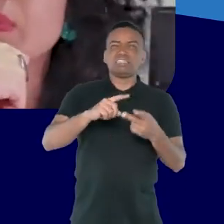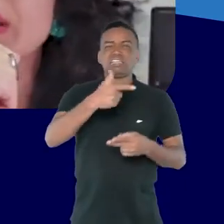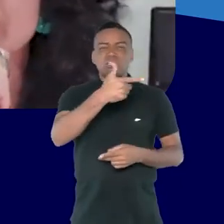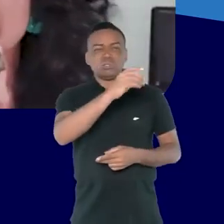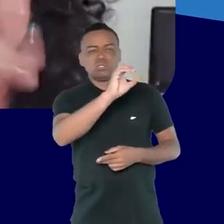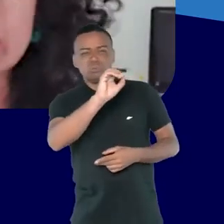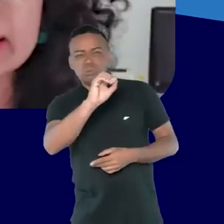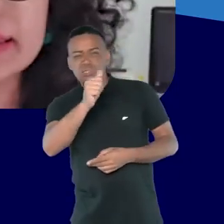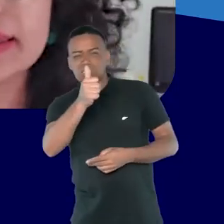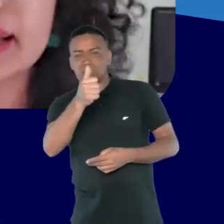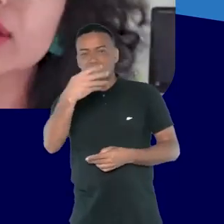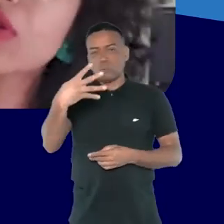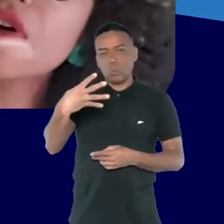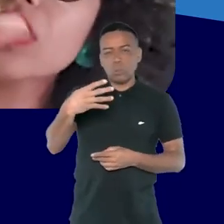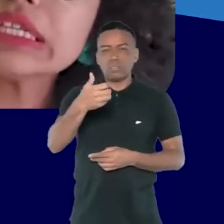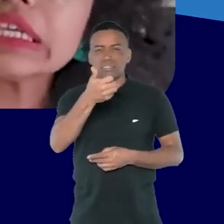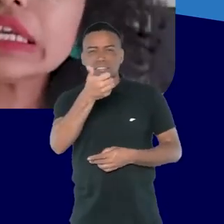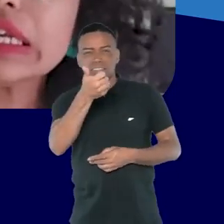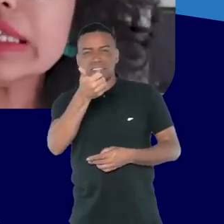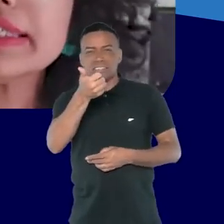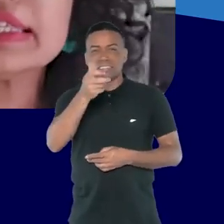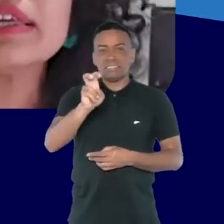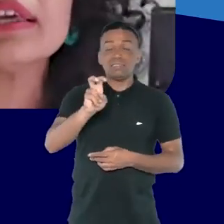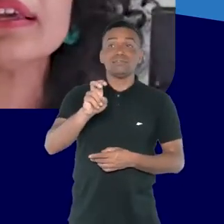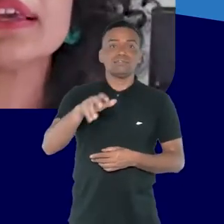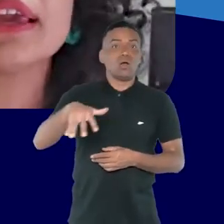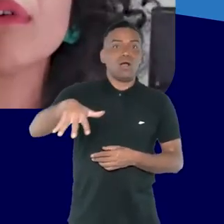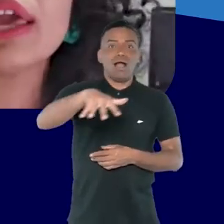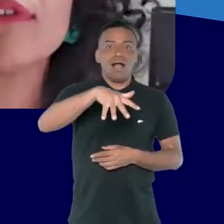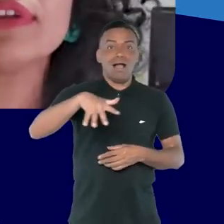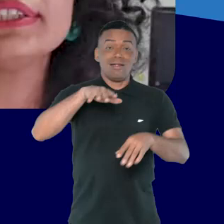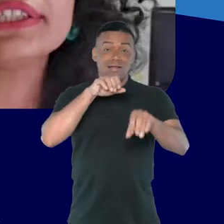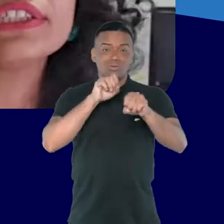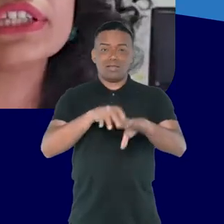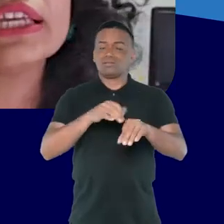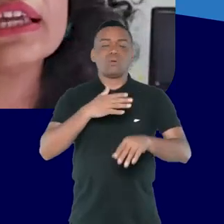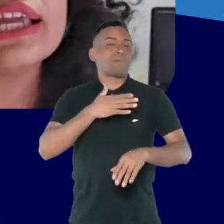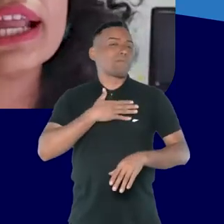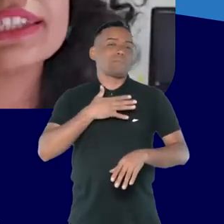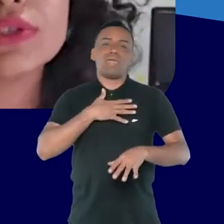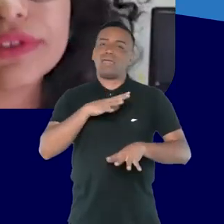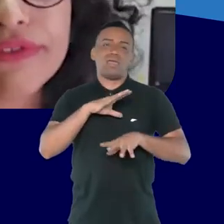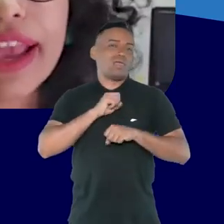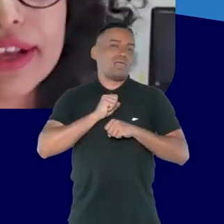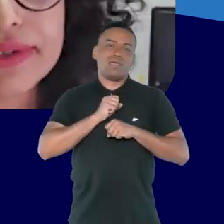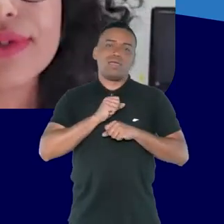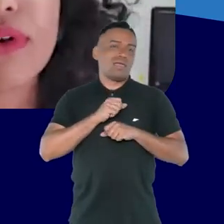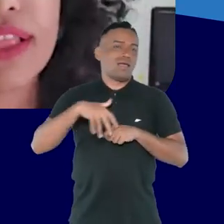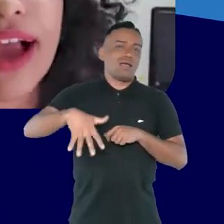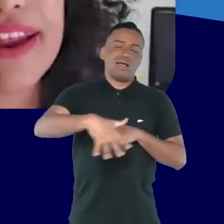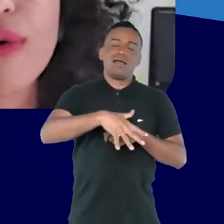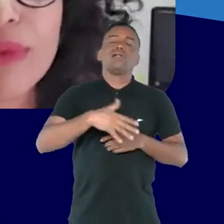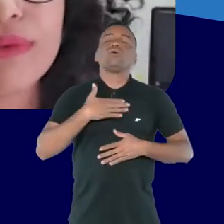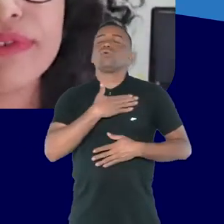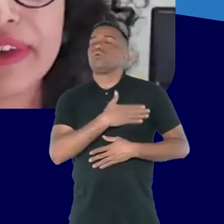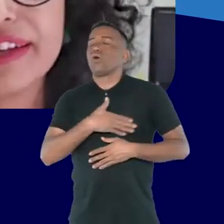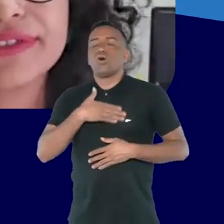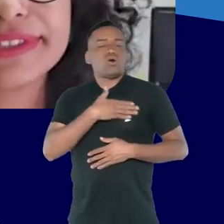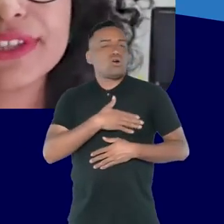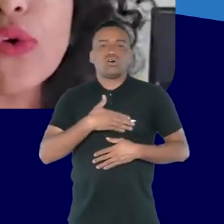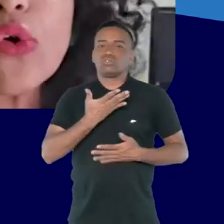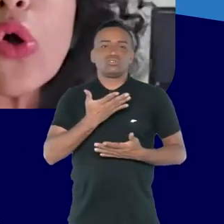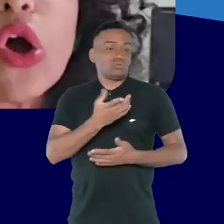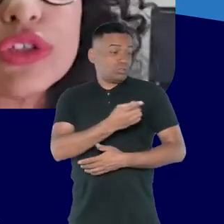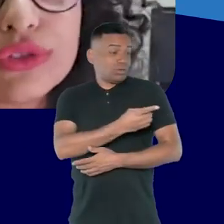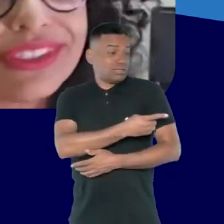de 2015, 14, 15, que eu falei, gente, esse universo escolar é o meu